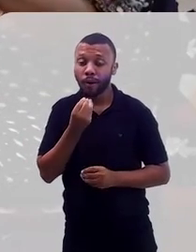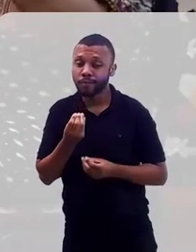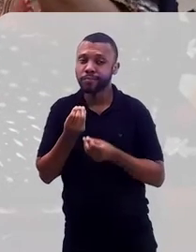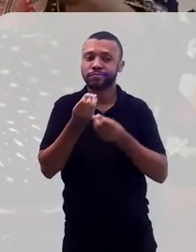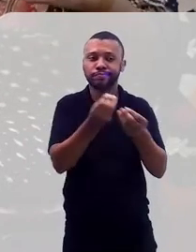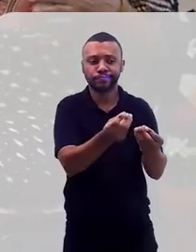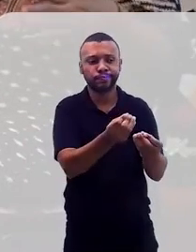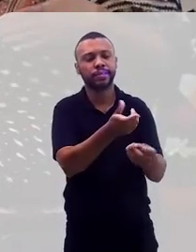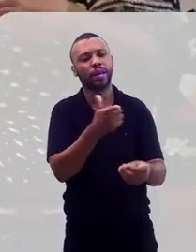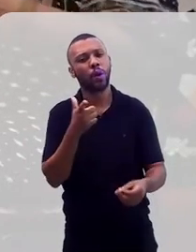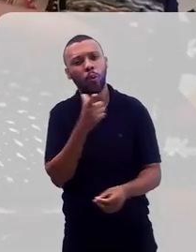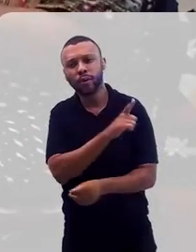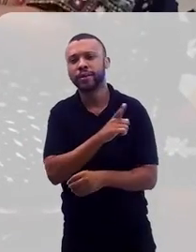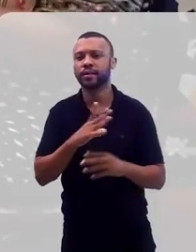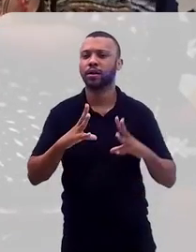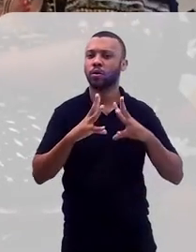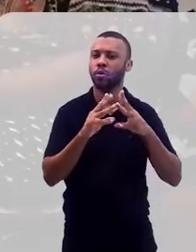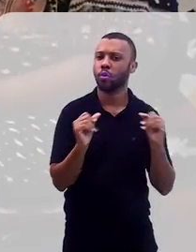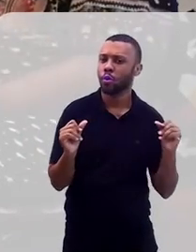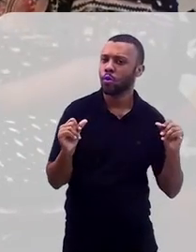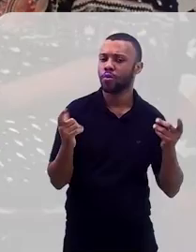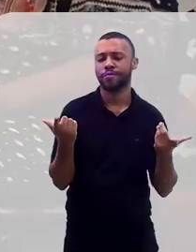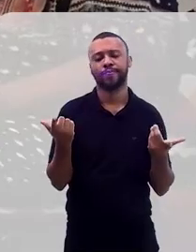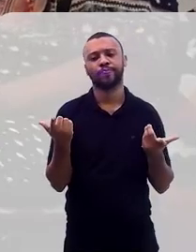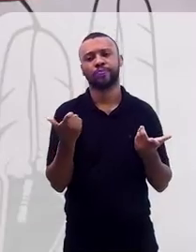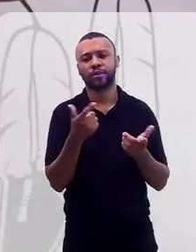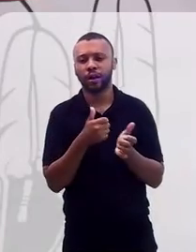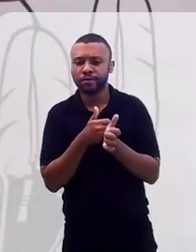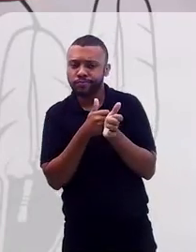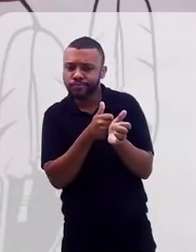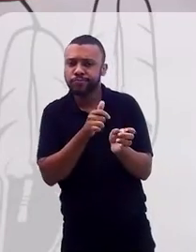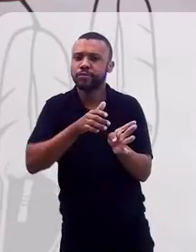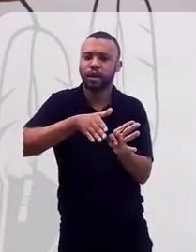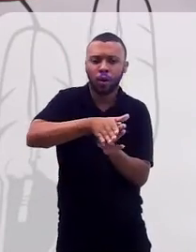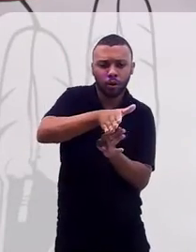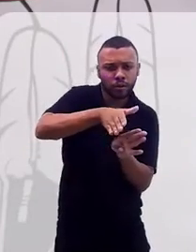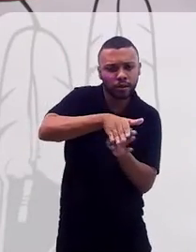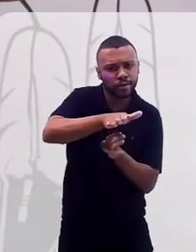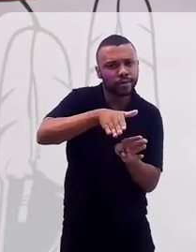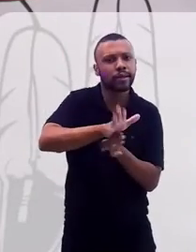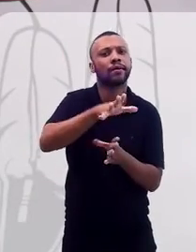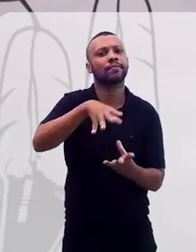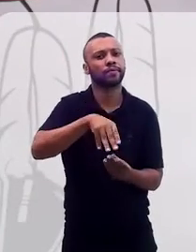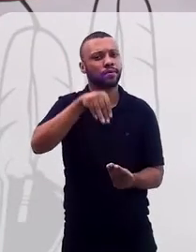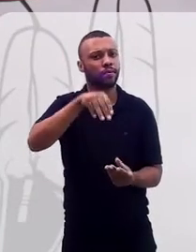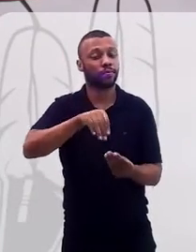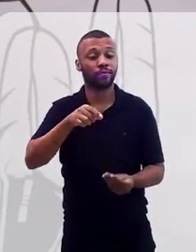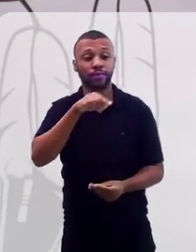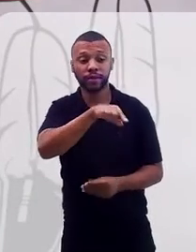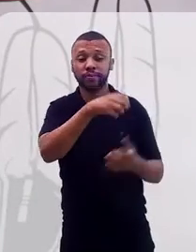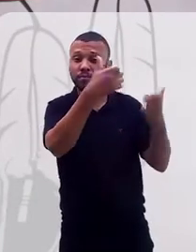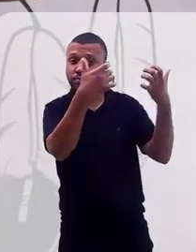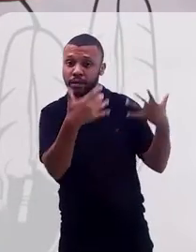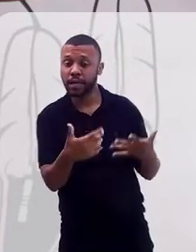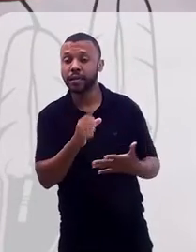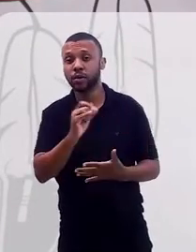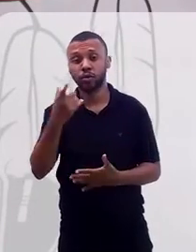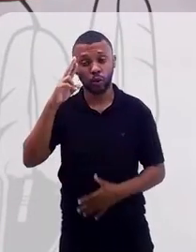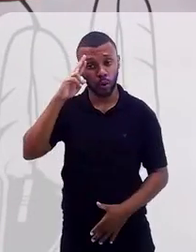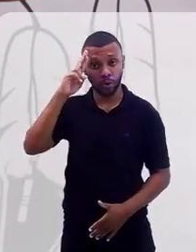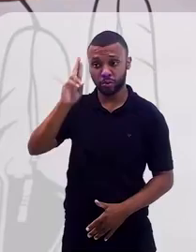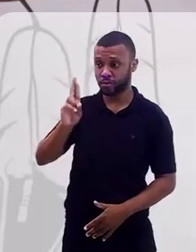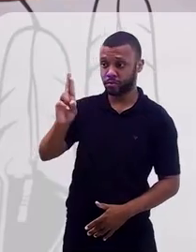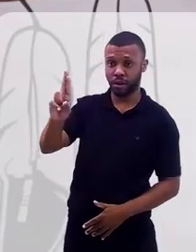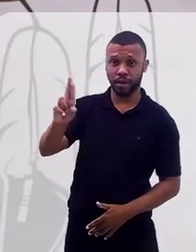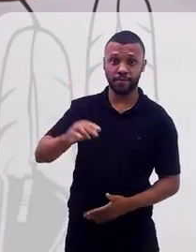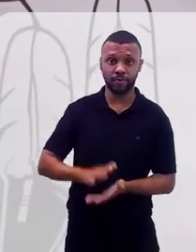dei oportunidades para que você se curasse eu te guiei espiritualmente Então vou você que vai dizer se eu